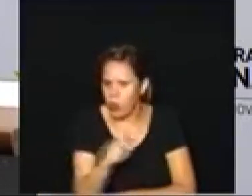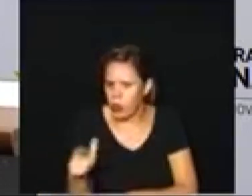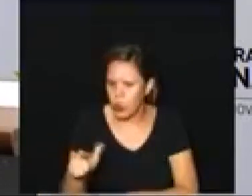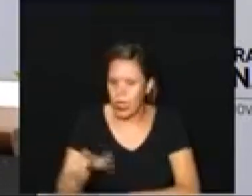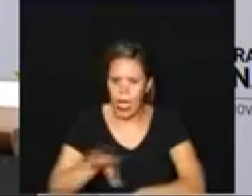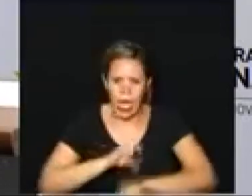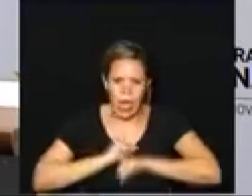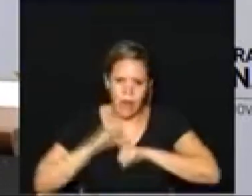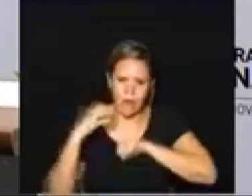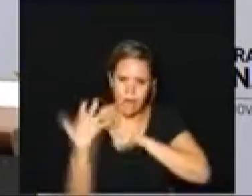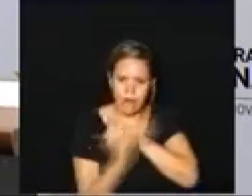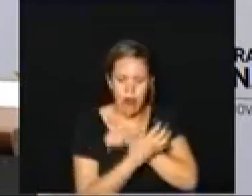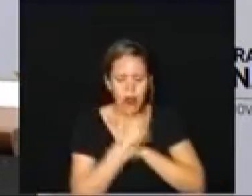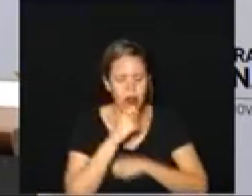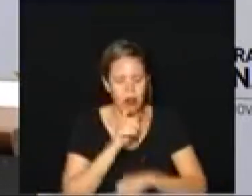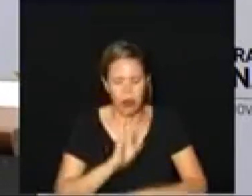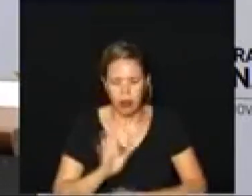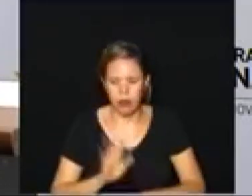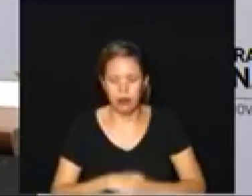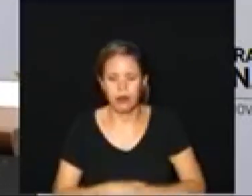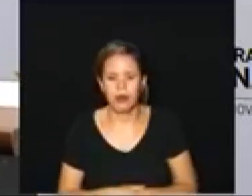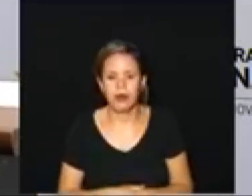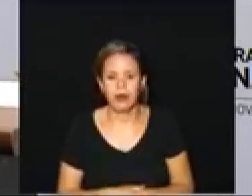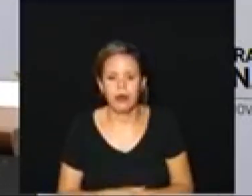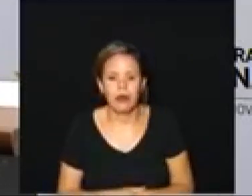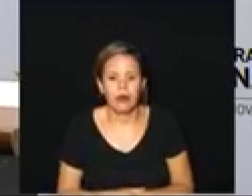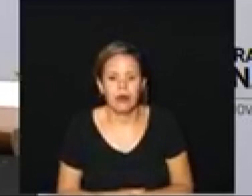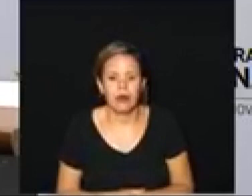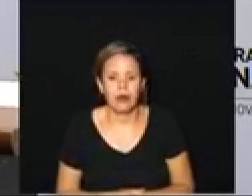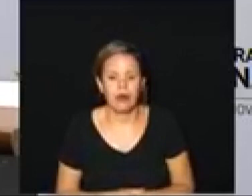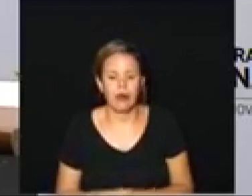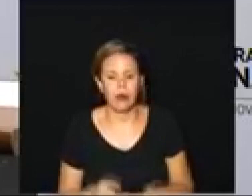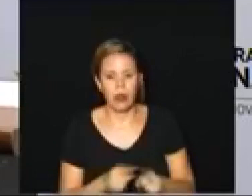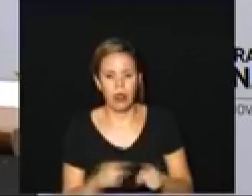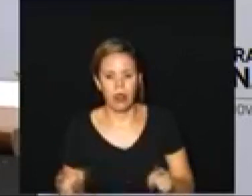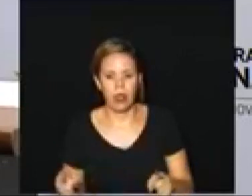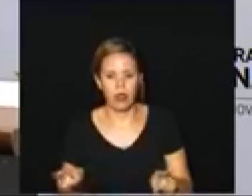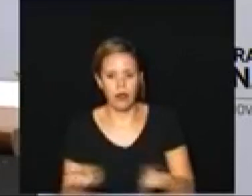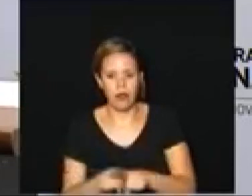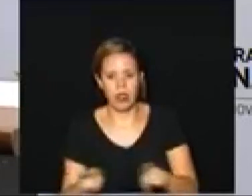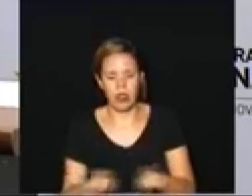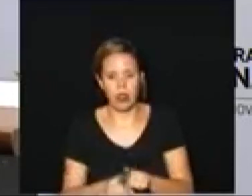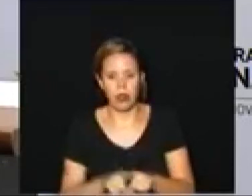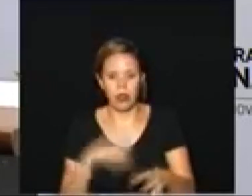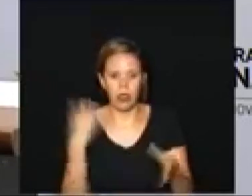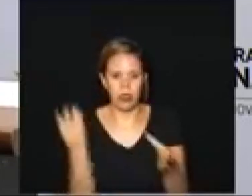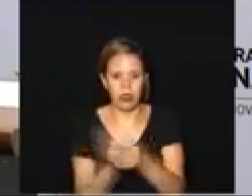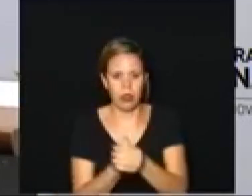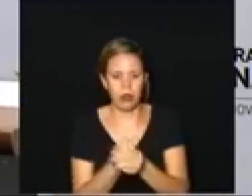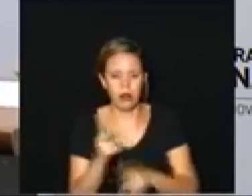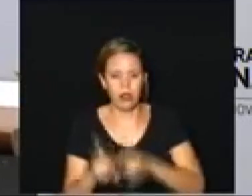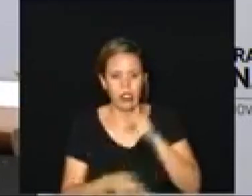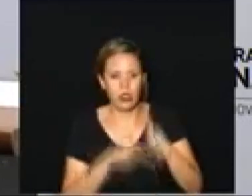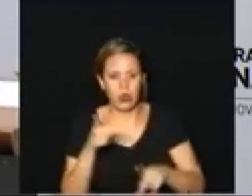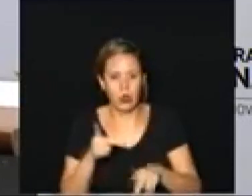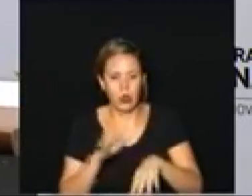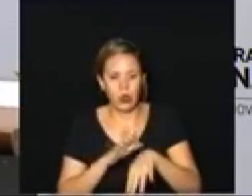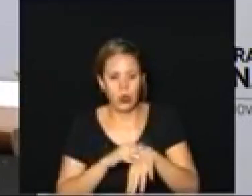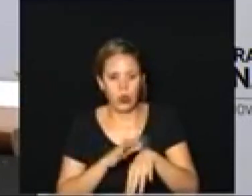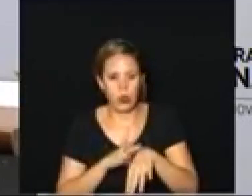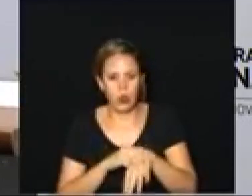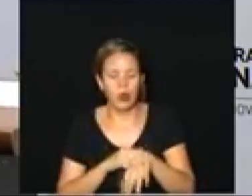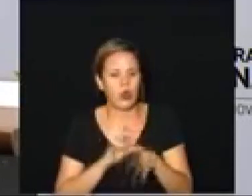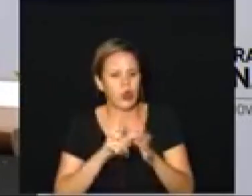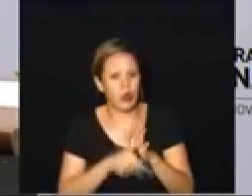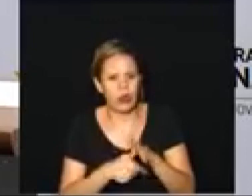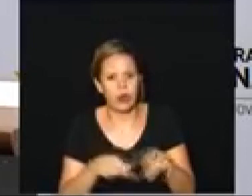vacina para o Covid. Né? E nessa fase também, está incluído pessoas com doenças